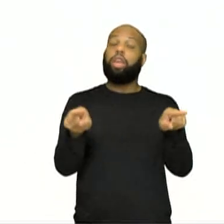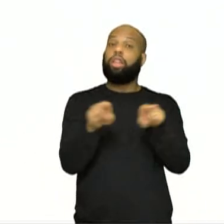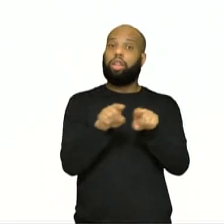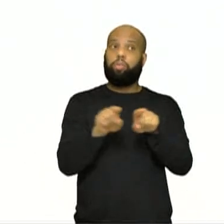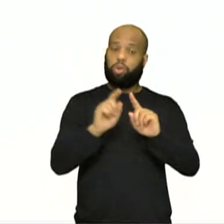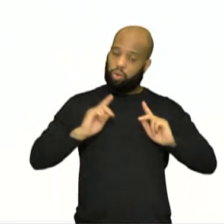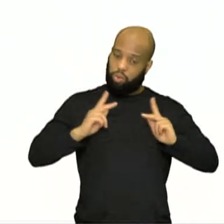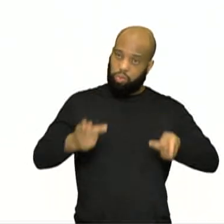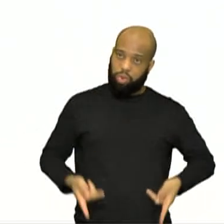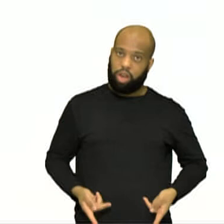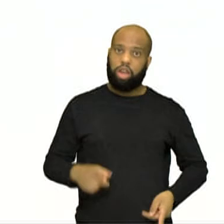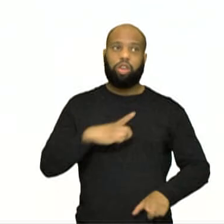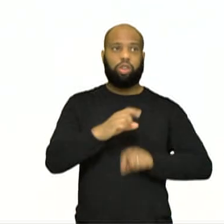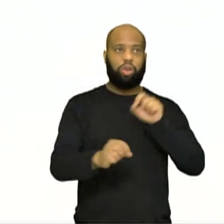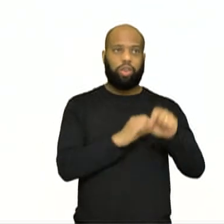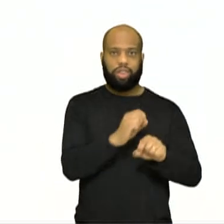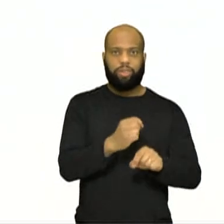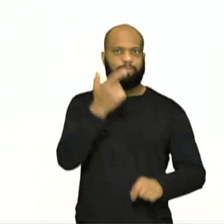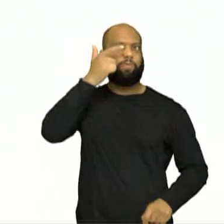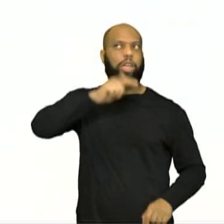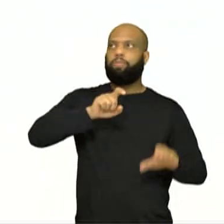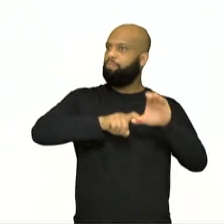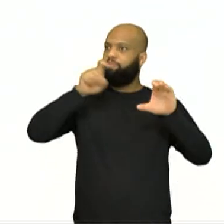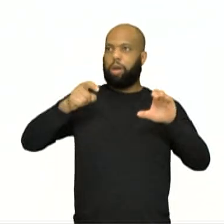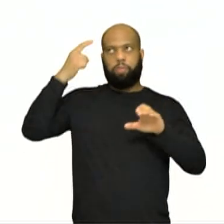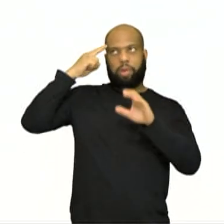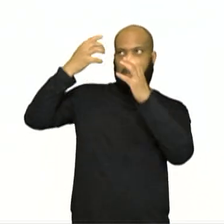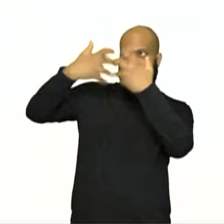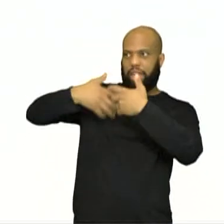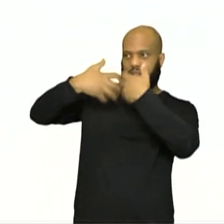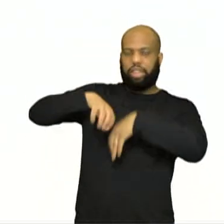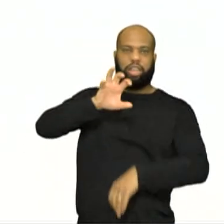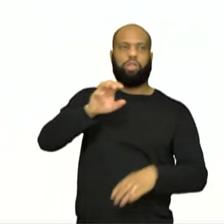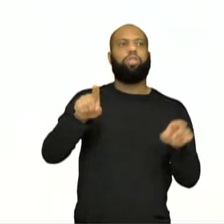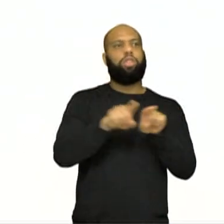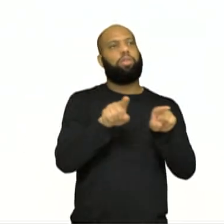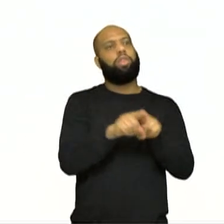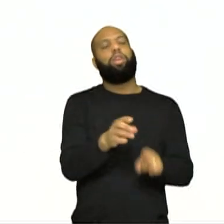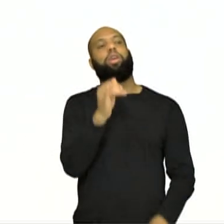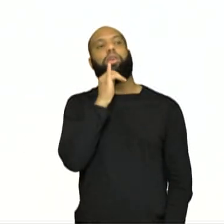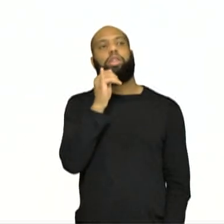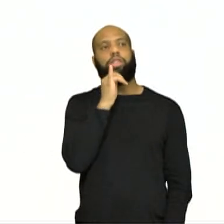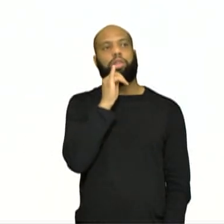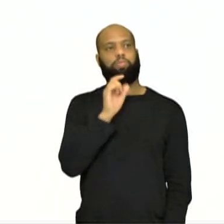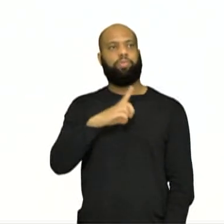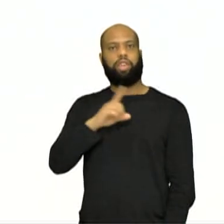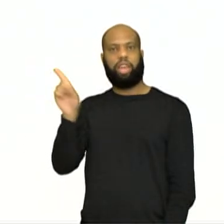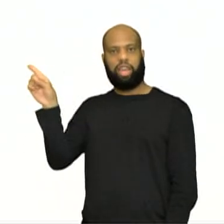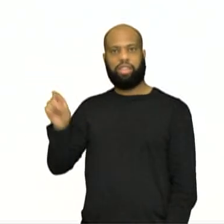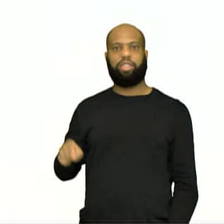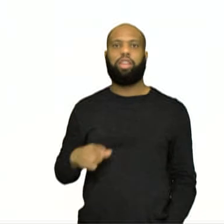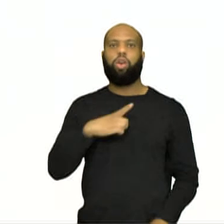humano com essa autonomia para pensar essas questões, como, por exemplo, o homem vitruviano aqui